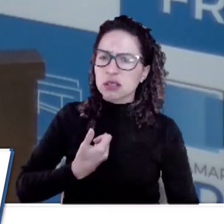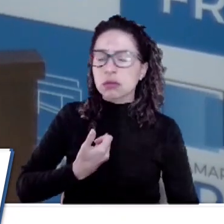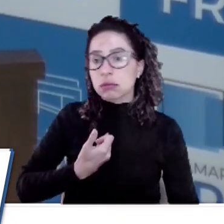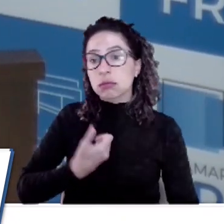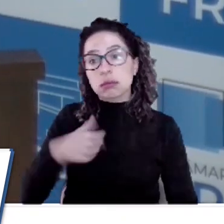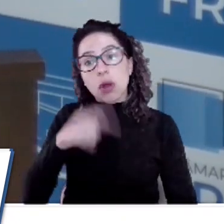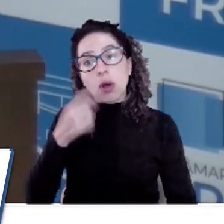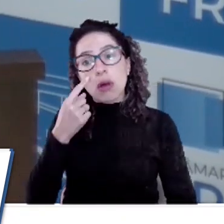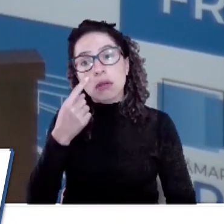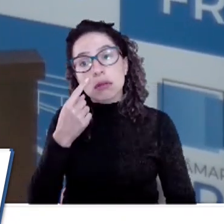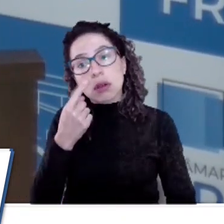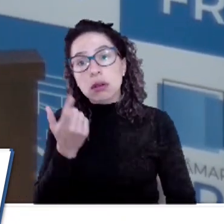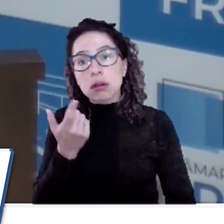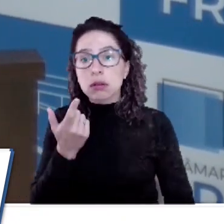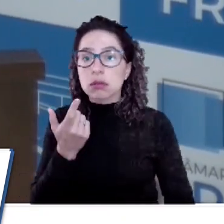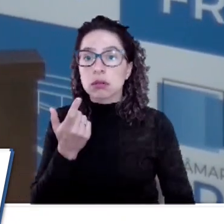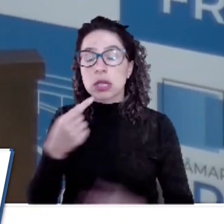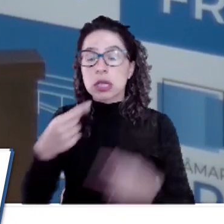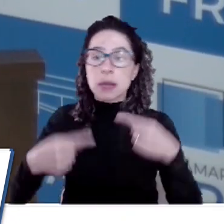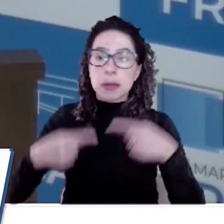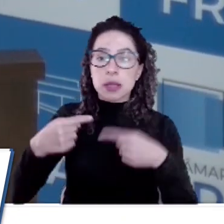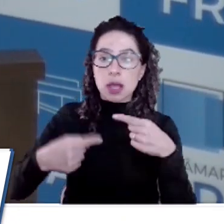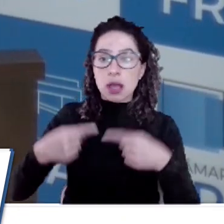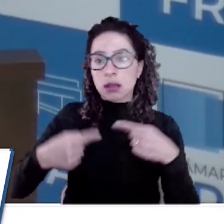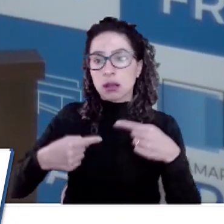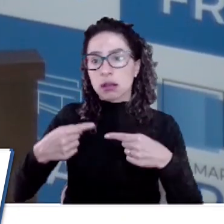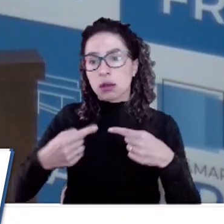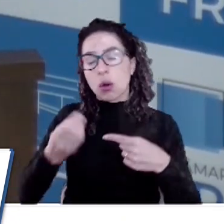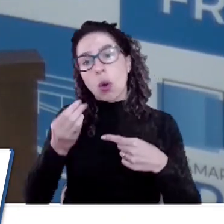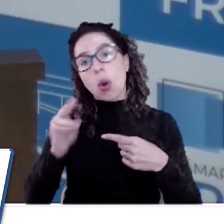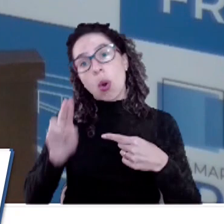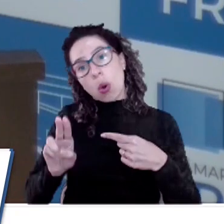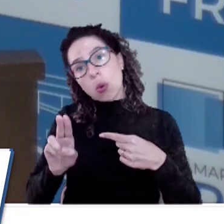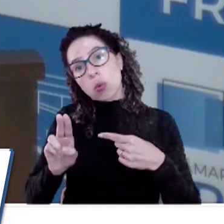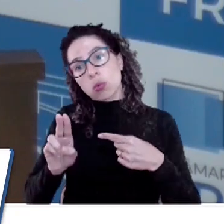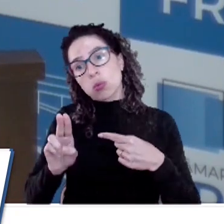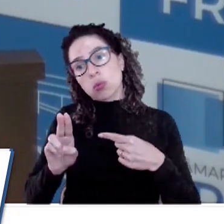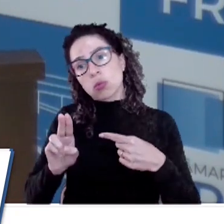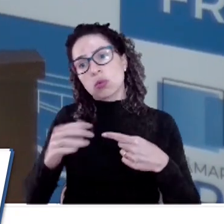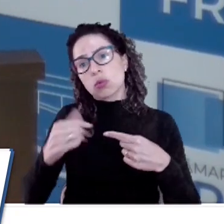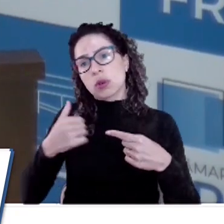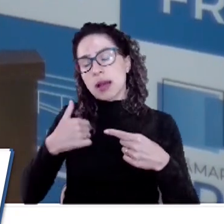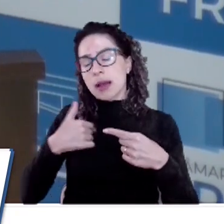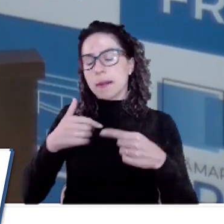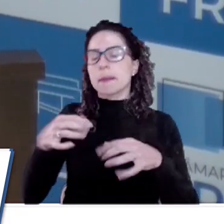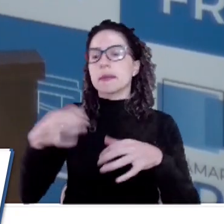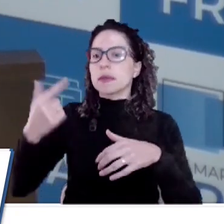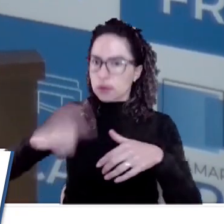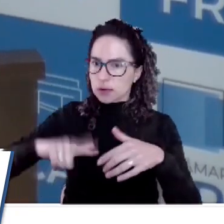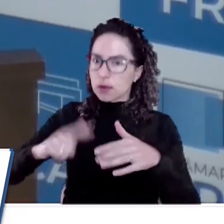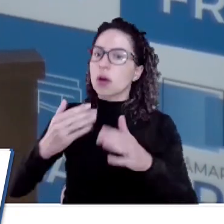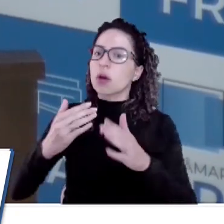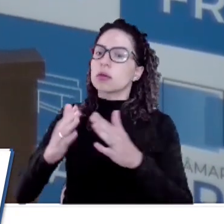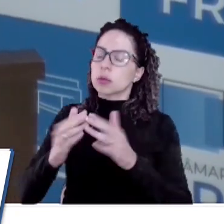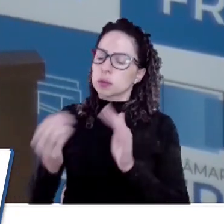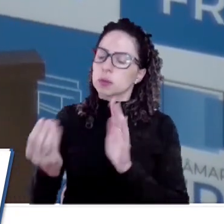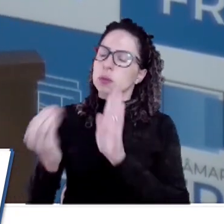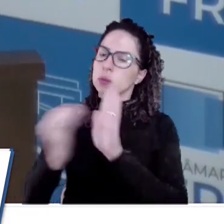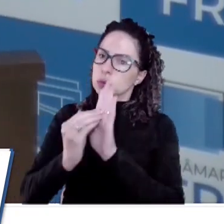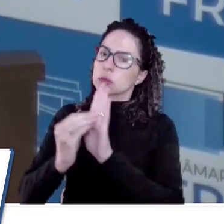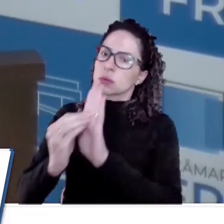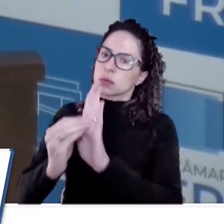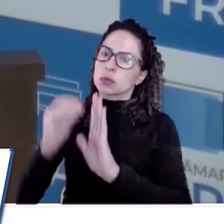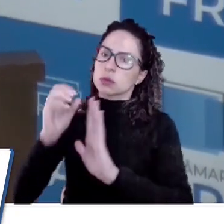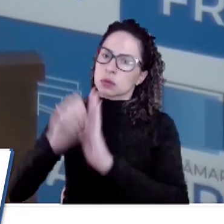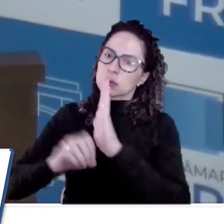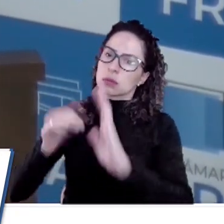tá discutindo isso ou o que eu faça outro requerimento solicitando através desse requerimento